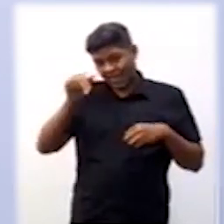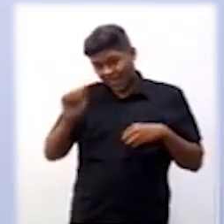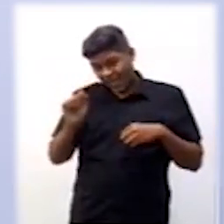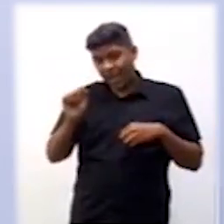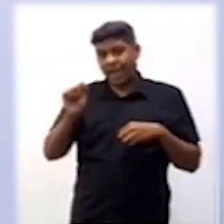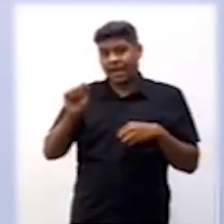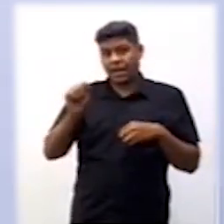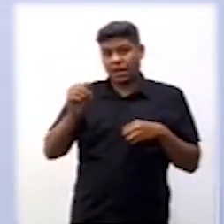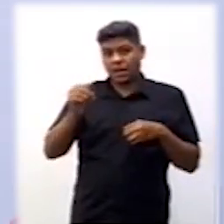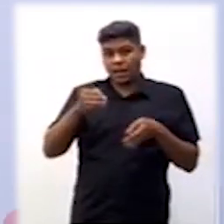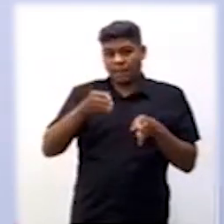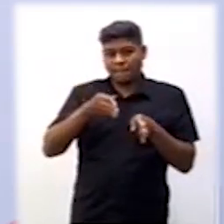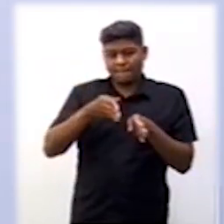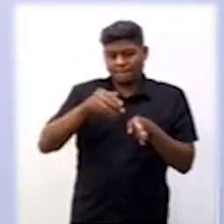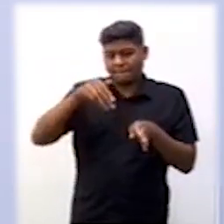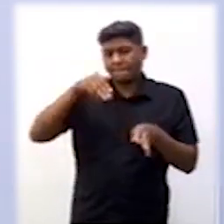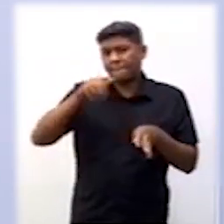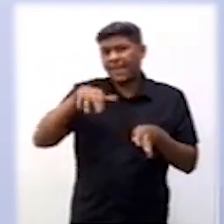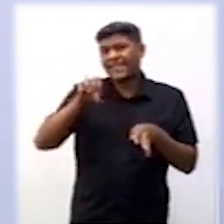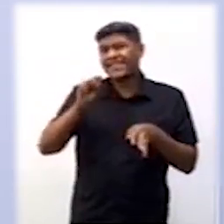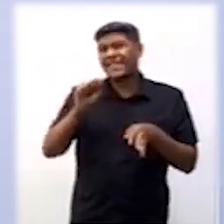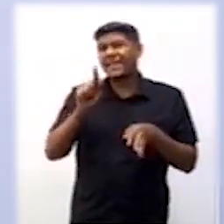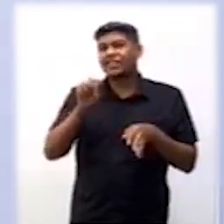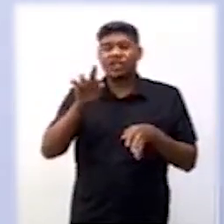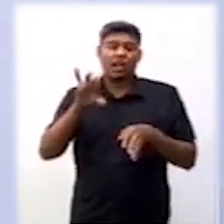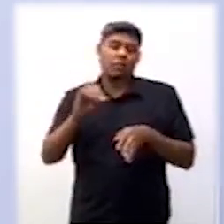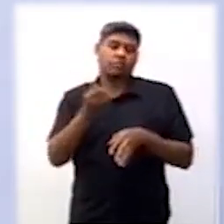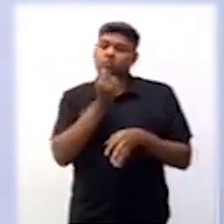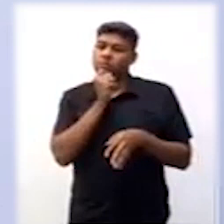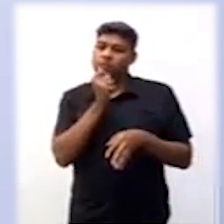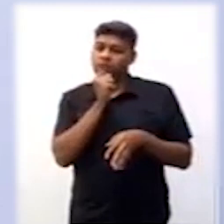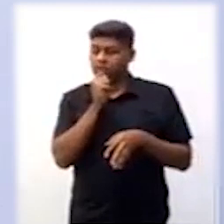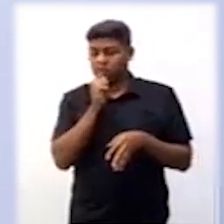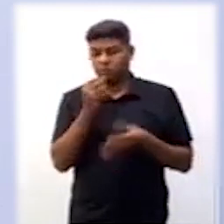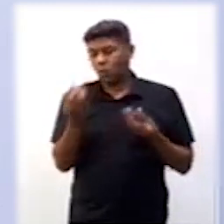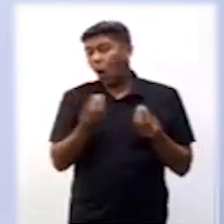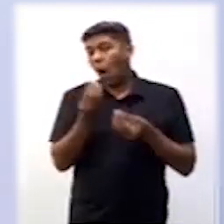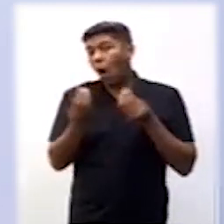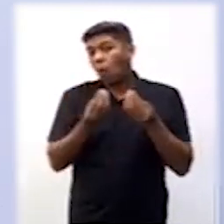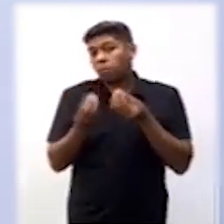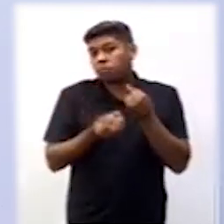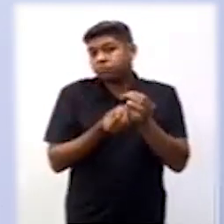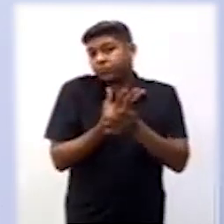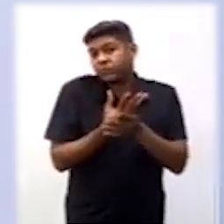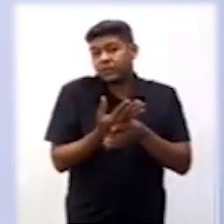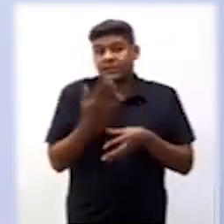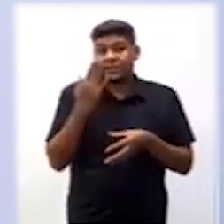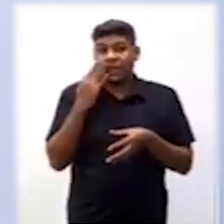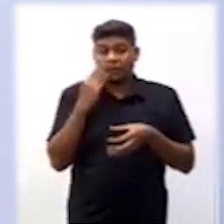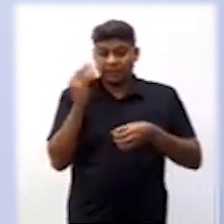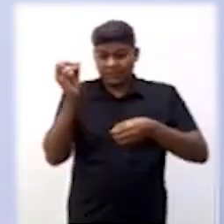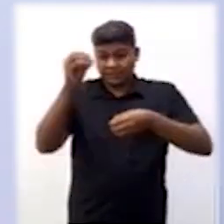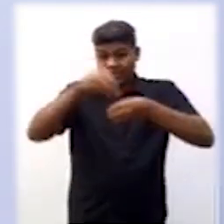precisa produzir um RNA mensageiro ainda. Como assim? Funciona mais ou menos assim, olha. Ele entra na